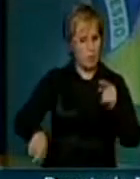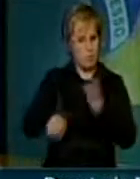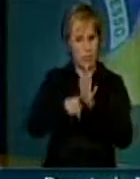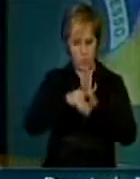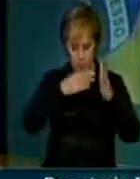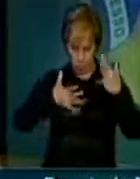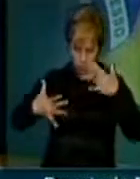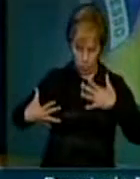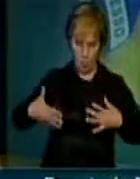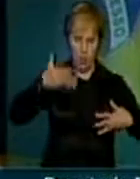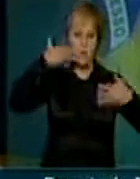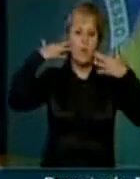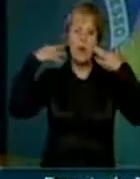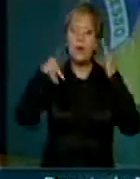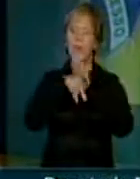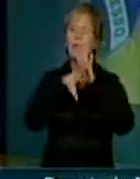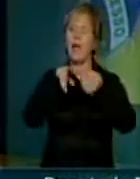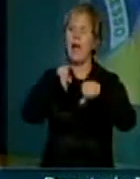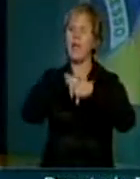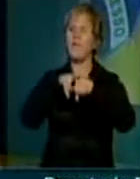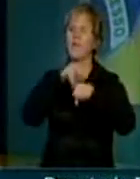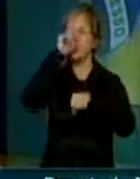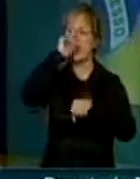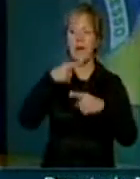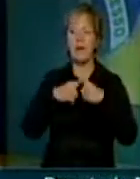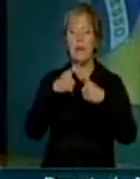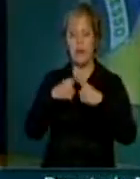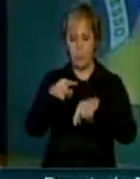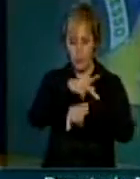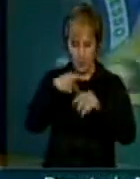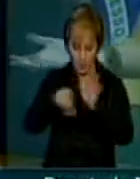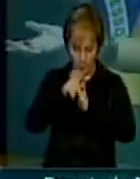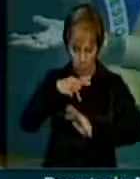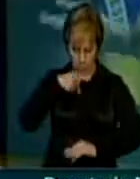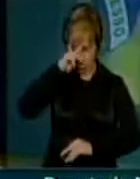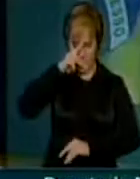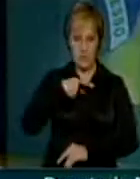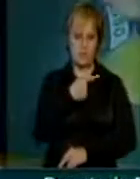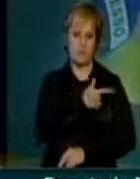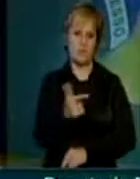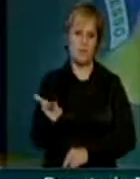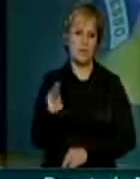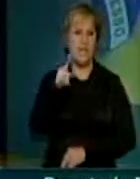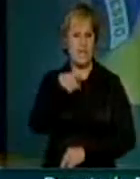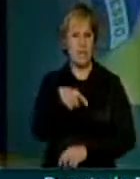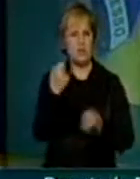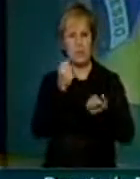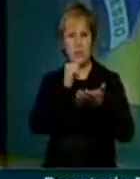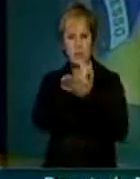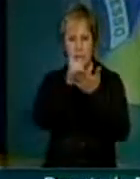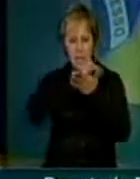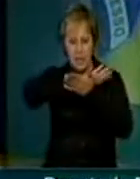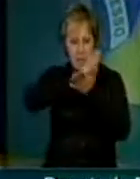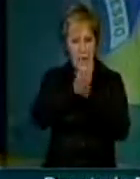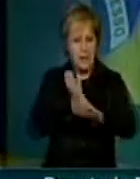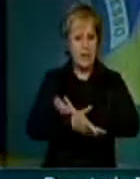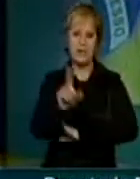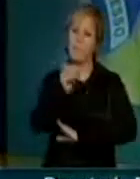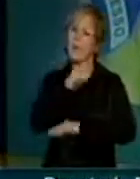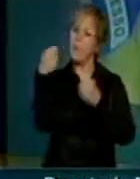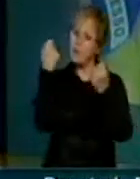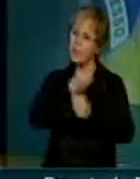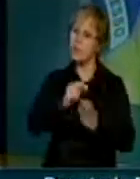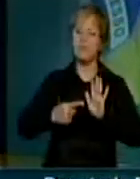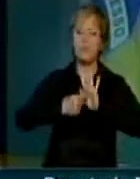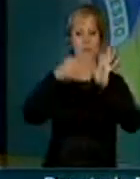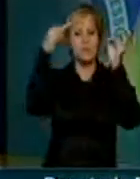roupa, porque o país não nos pertencia? Isso não pode ser uma página virada, porque não se